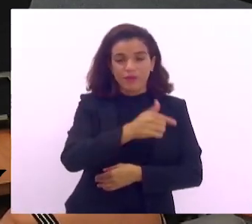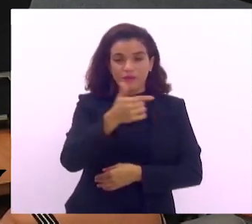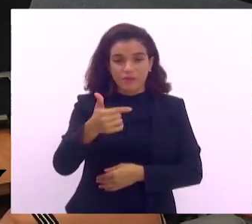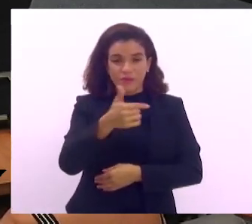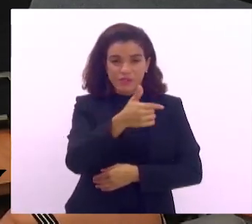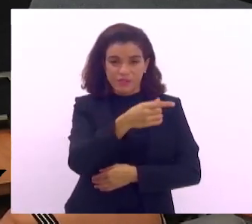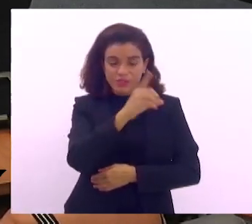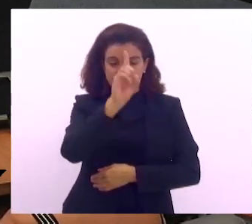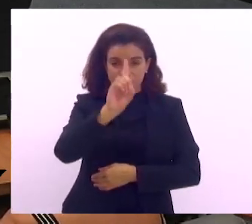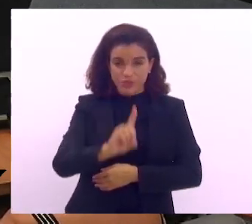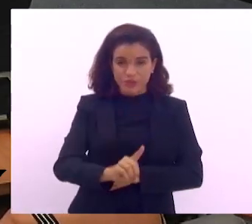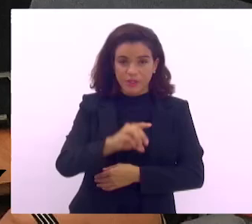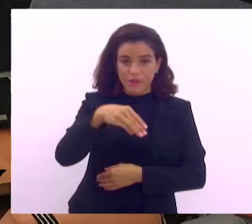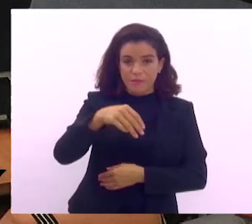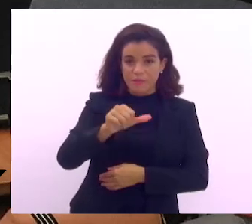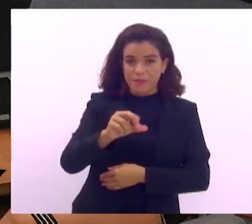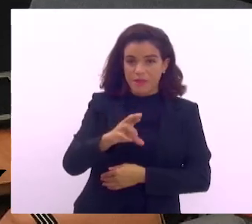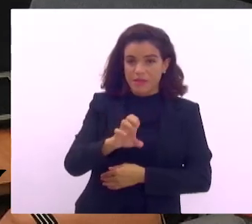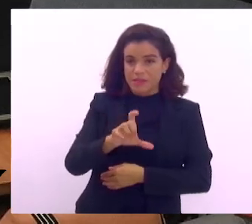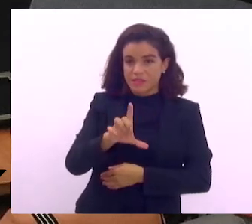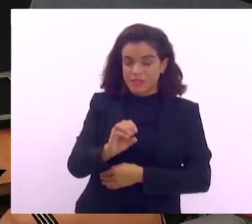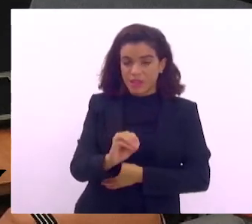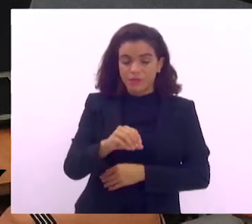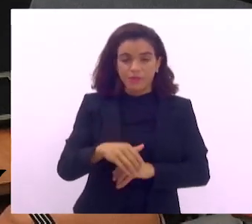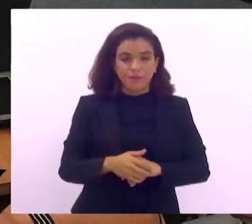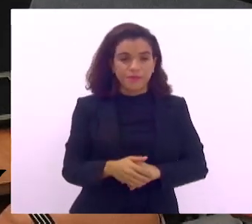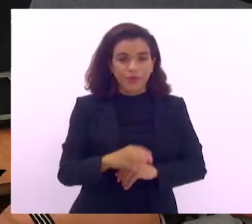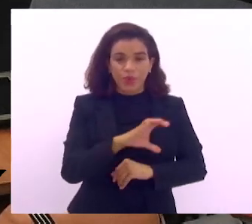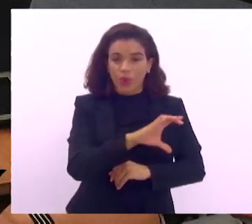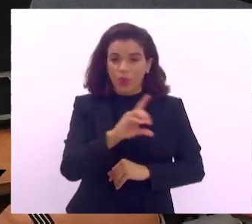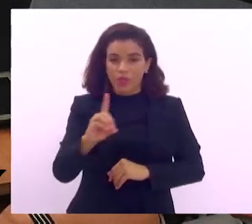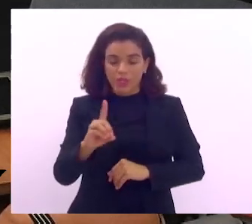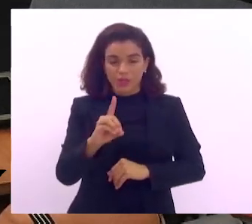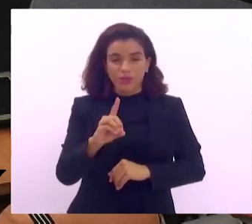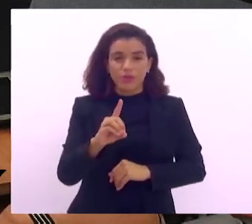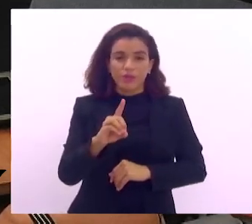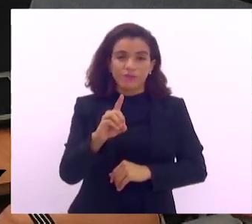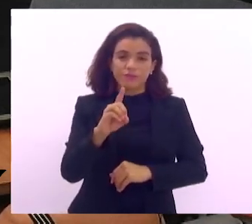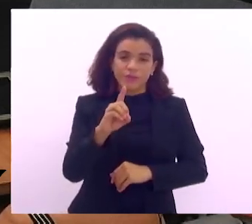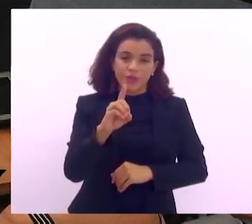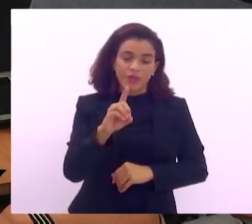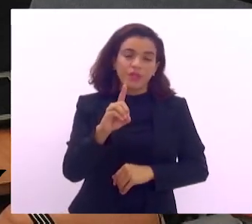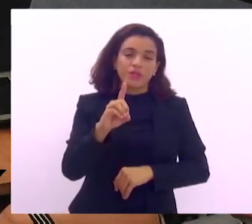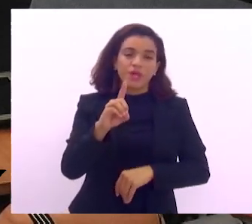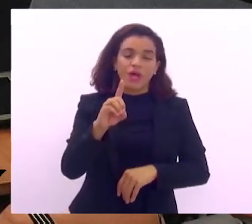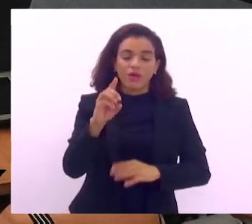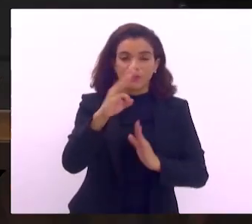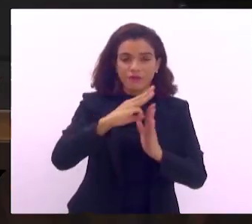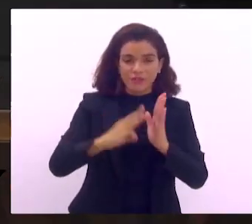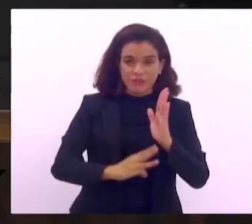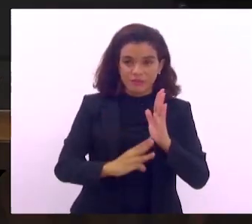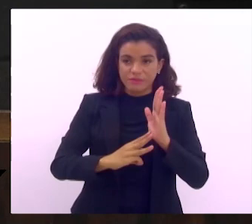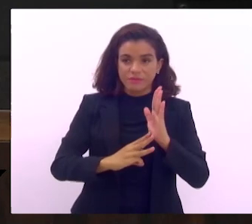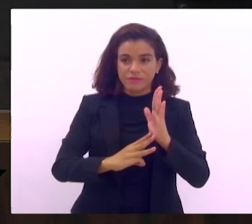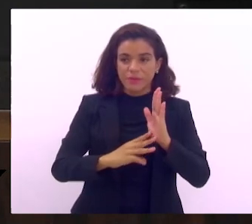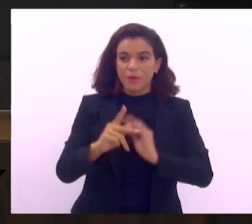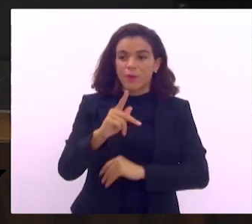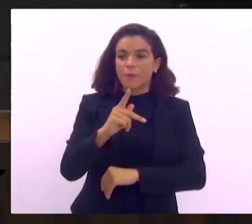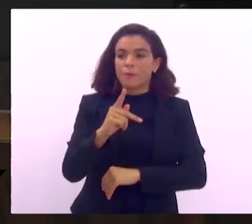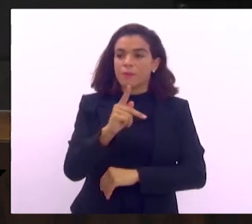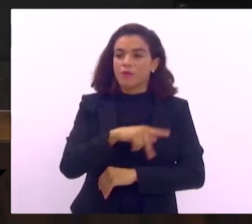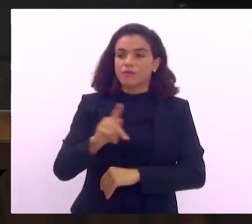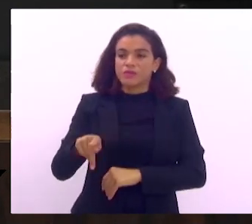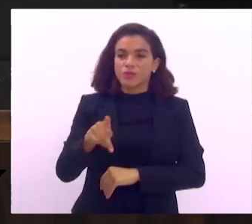vice-diretor, senhor Marcelo Antunes, representante coordenadora da Universidade Estácio de Sá, professora